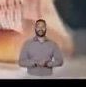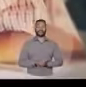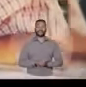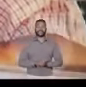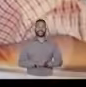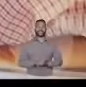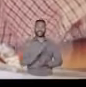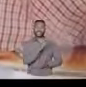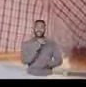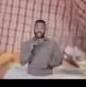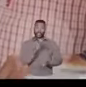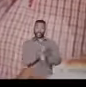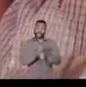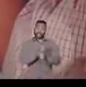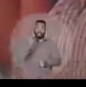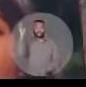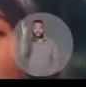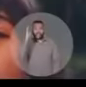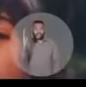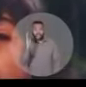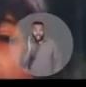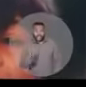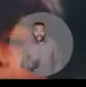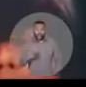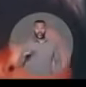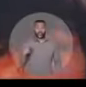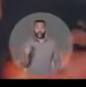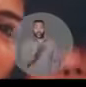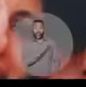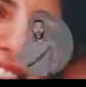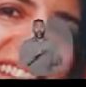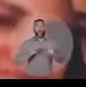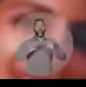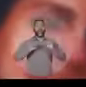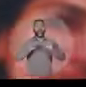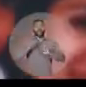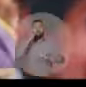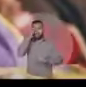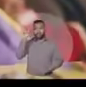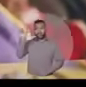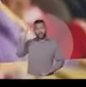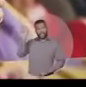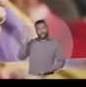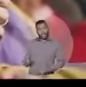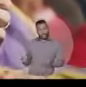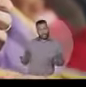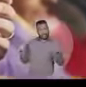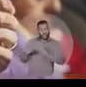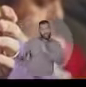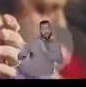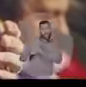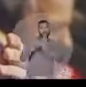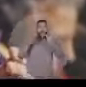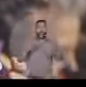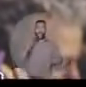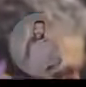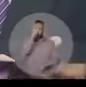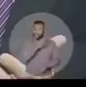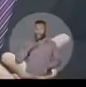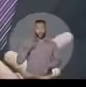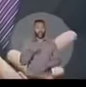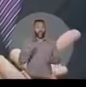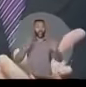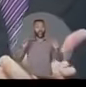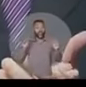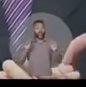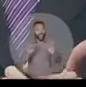Em 500 anos de Brasil, nós nunca tivemos alguém da capacidade do Haddad para